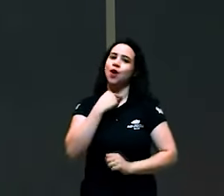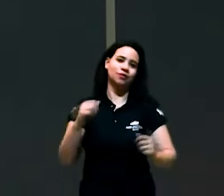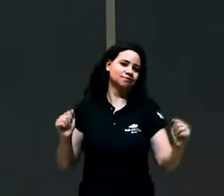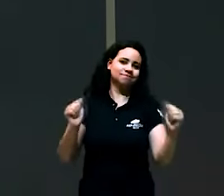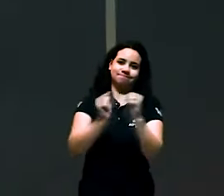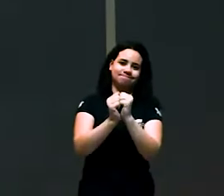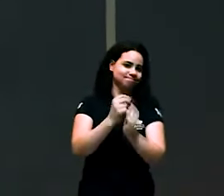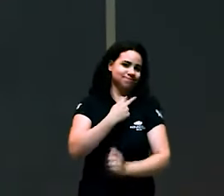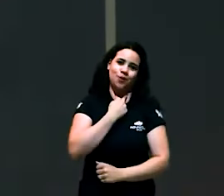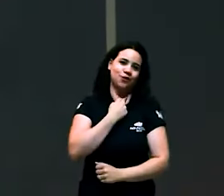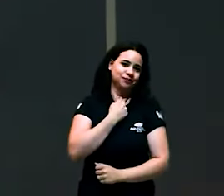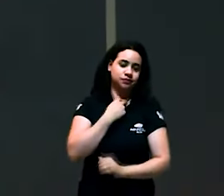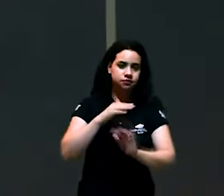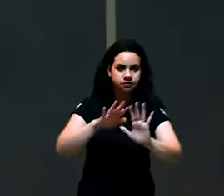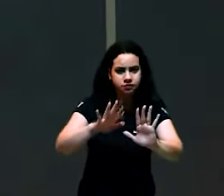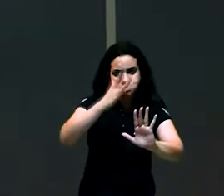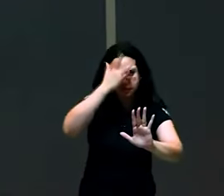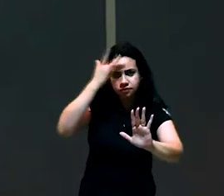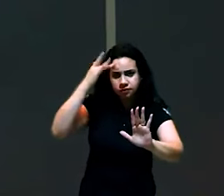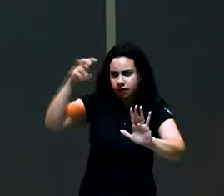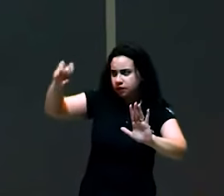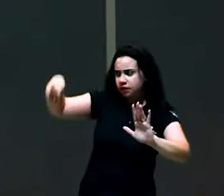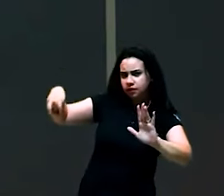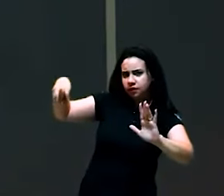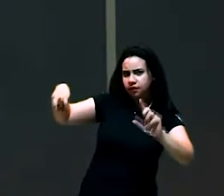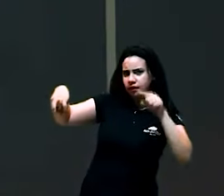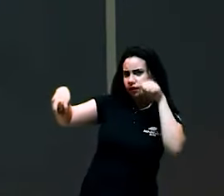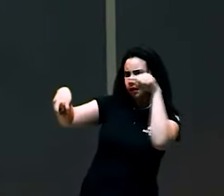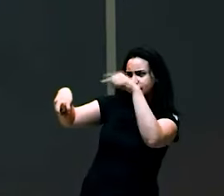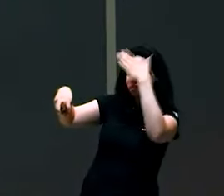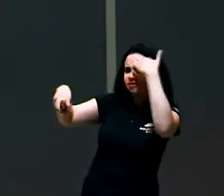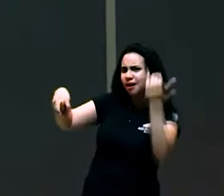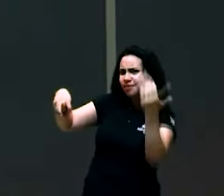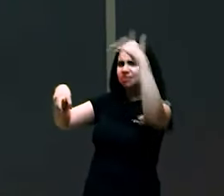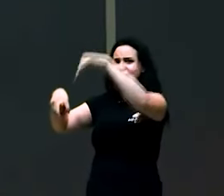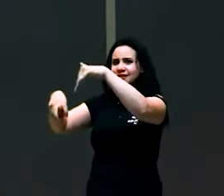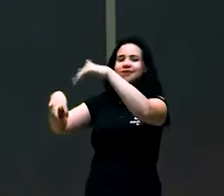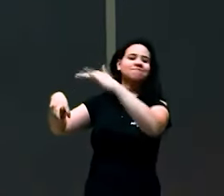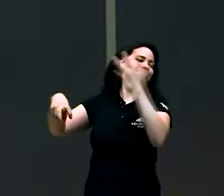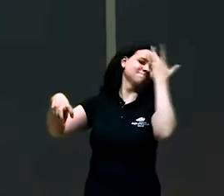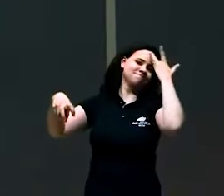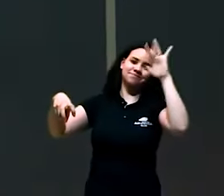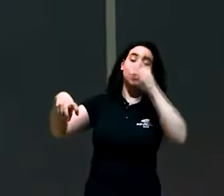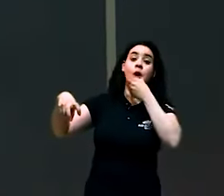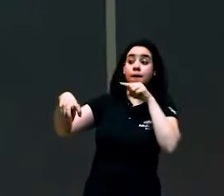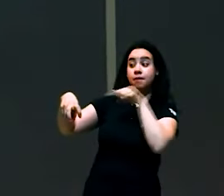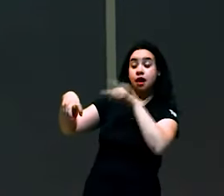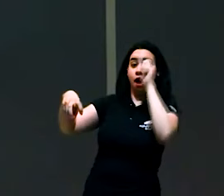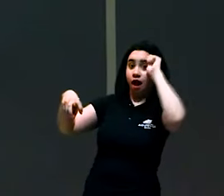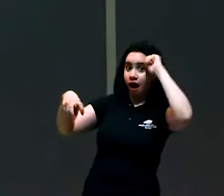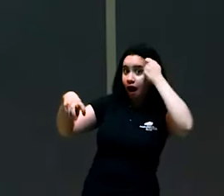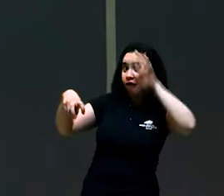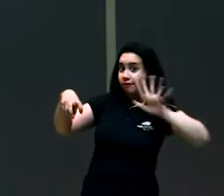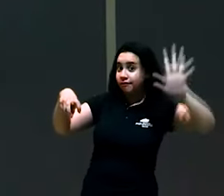Mas ninguém sabia o que Deus estava gerando no coração deste afro-americano que